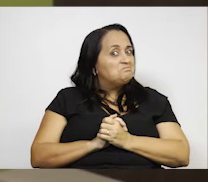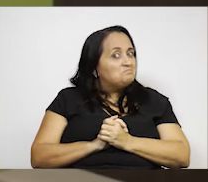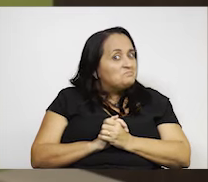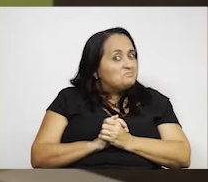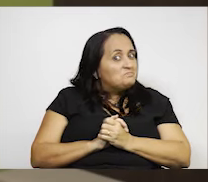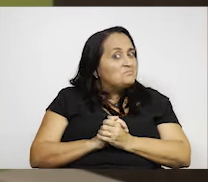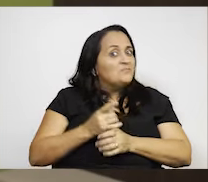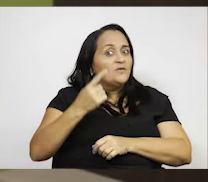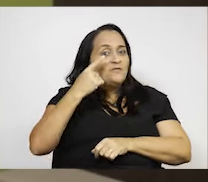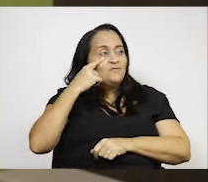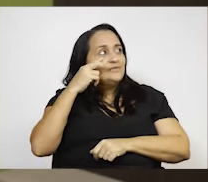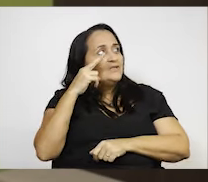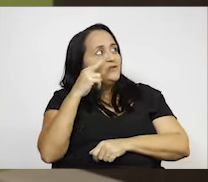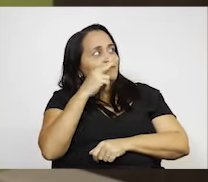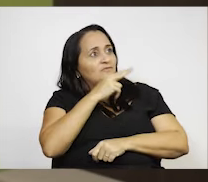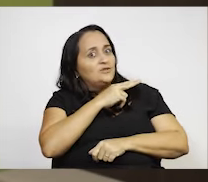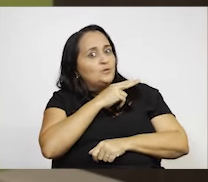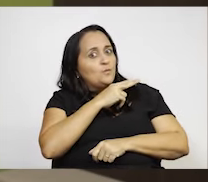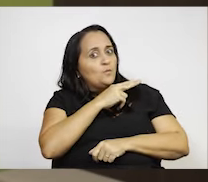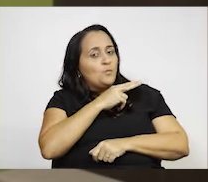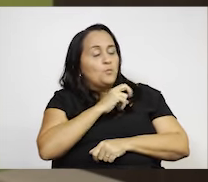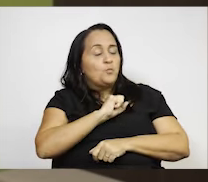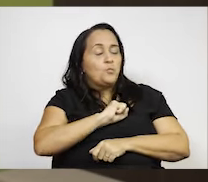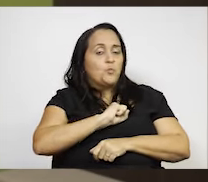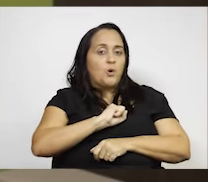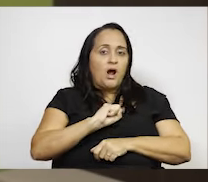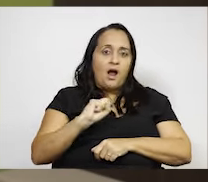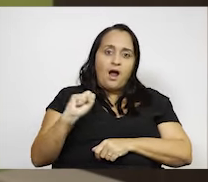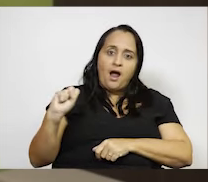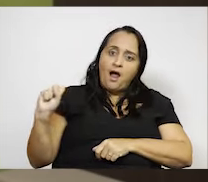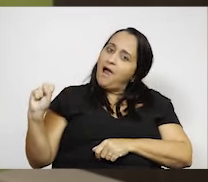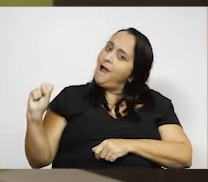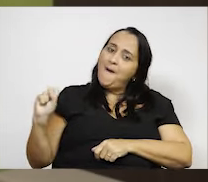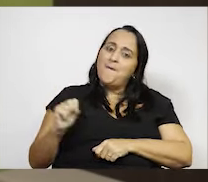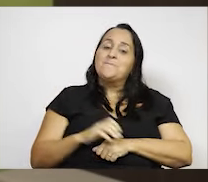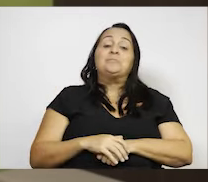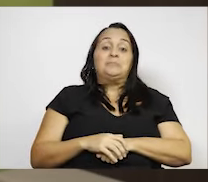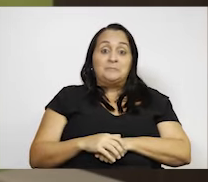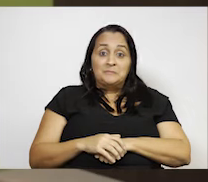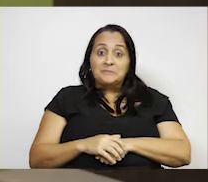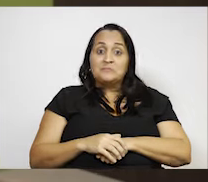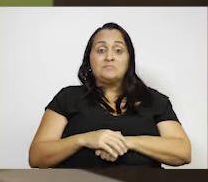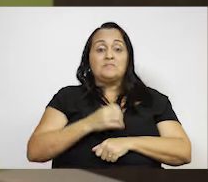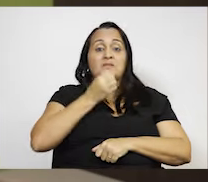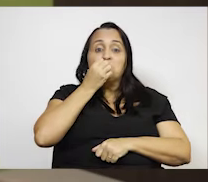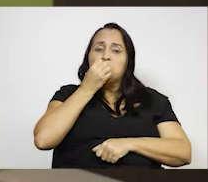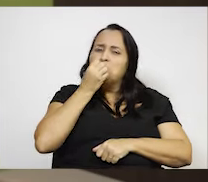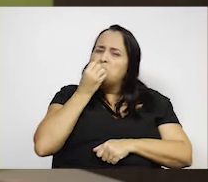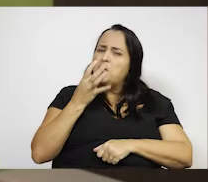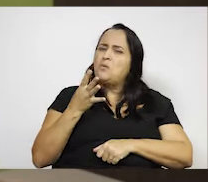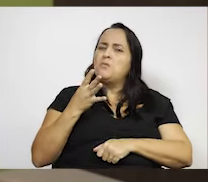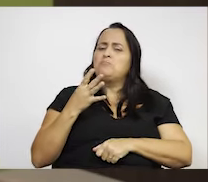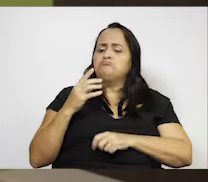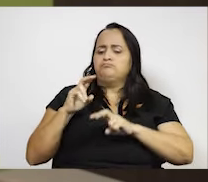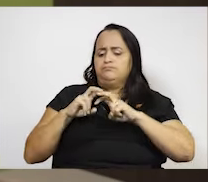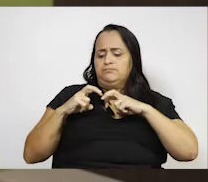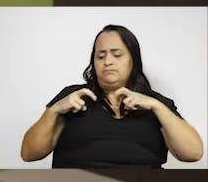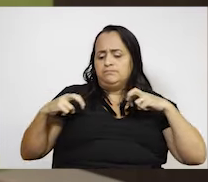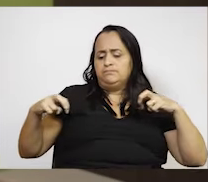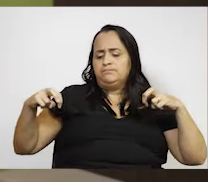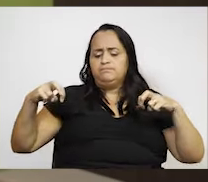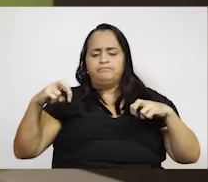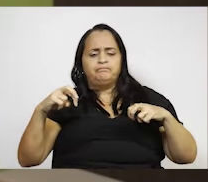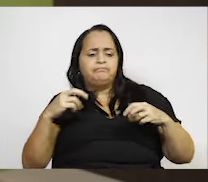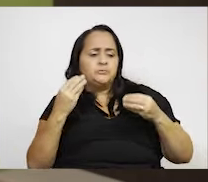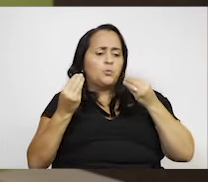Vocês viram que debate massa, saudável. Isso é que é um debate, quando se